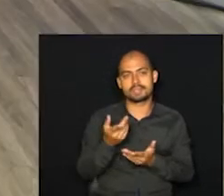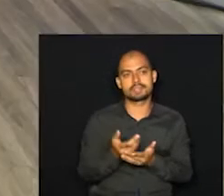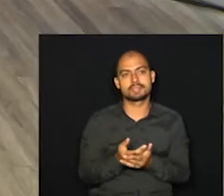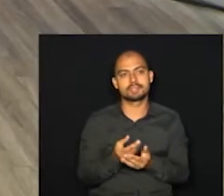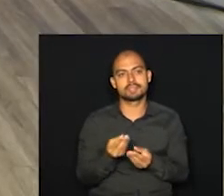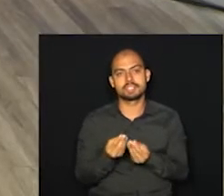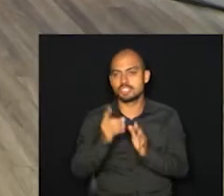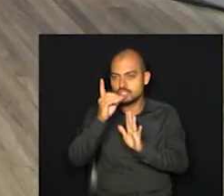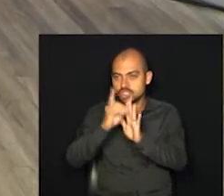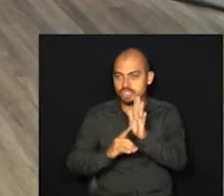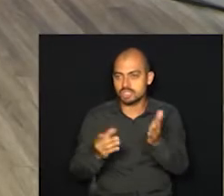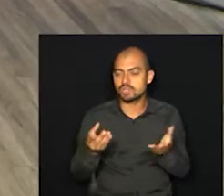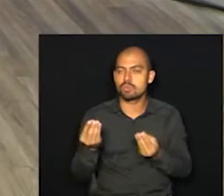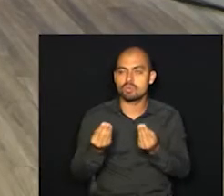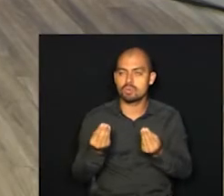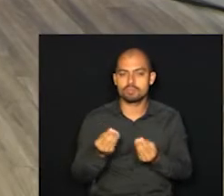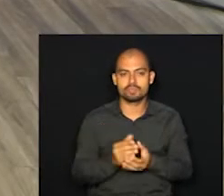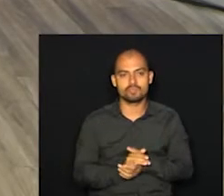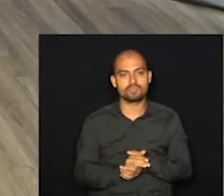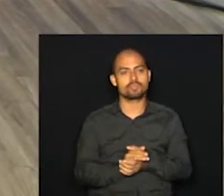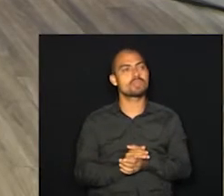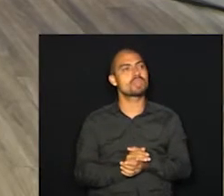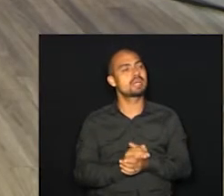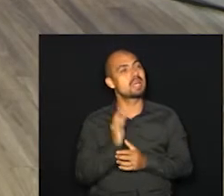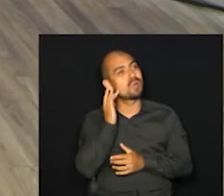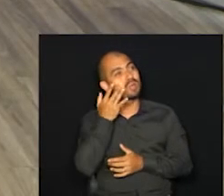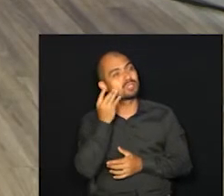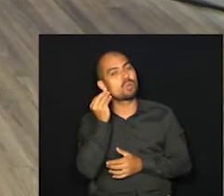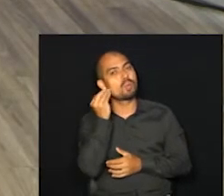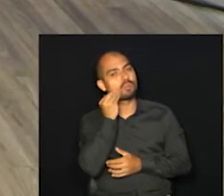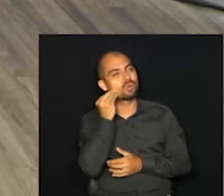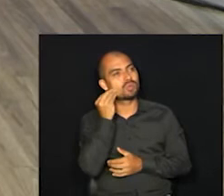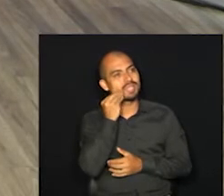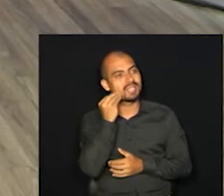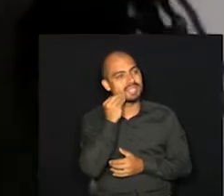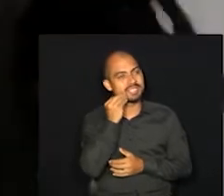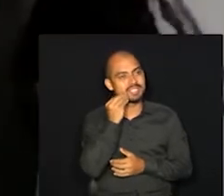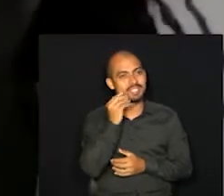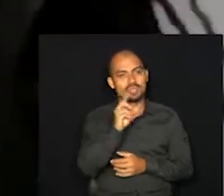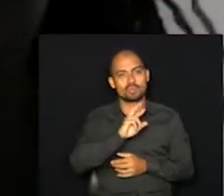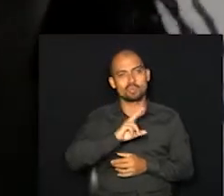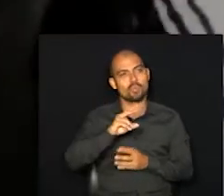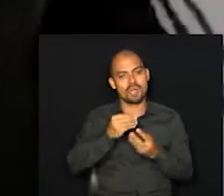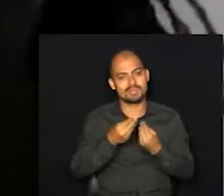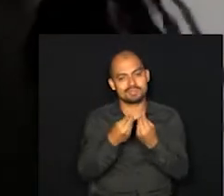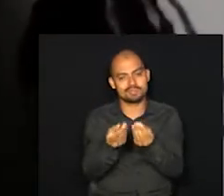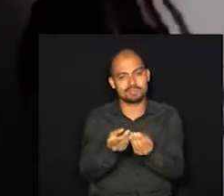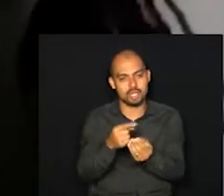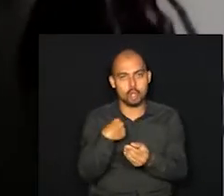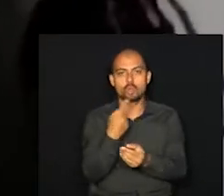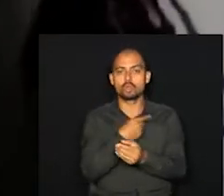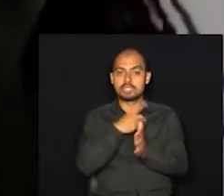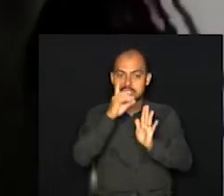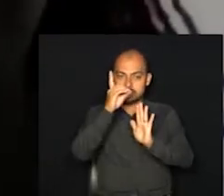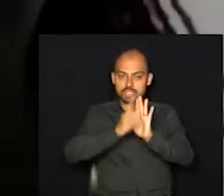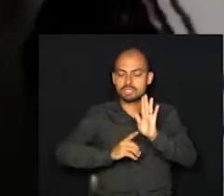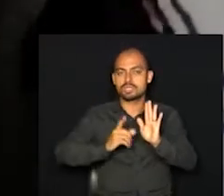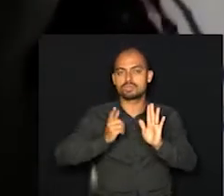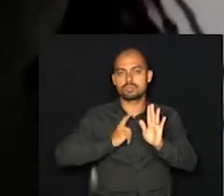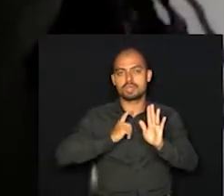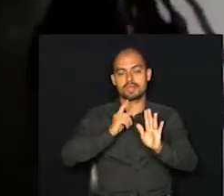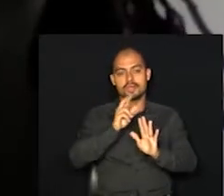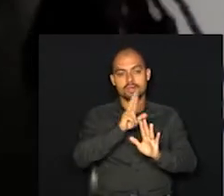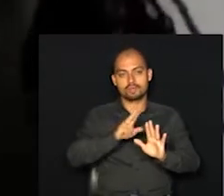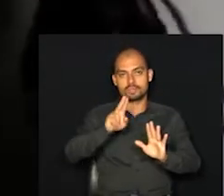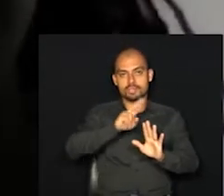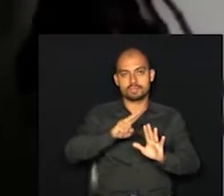Eu acho que é uma oportunidade, não é um privilégio, porque assim, nós temos direito às vagas nas universidades, é um direito que a